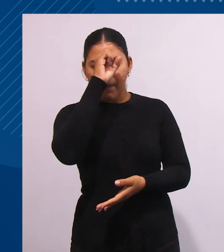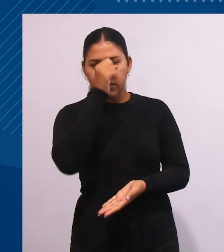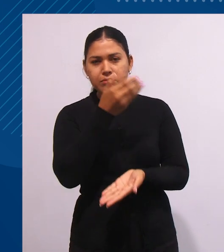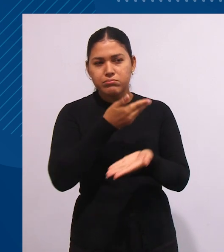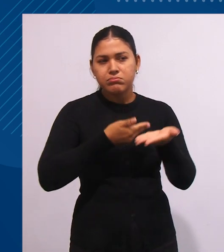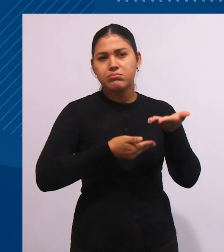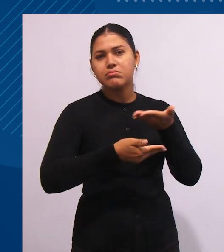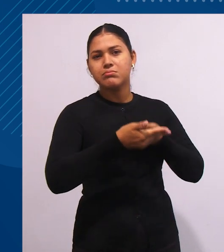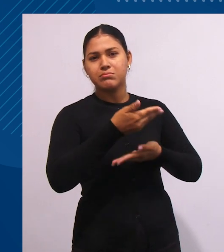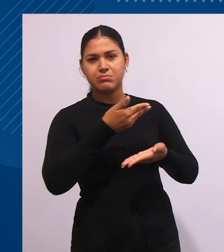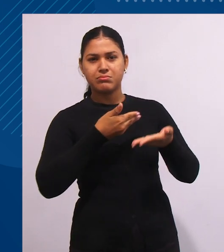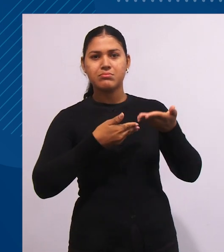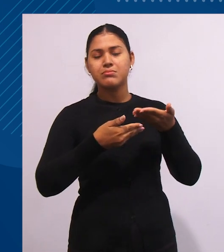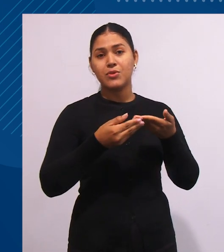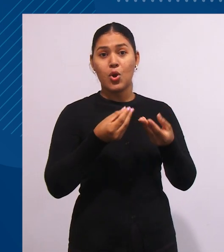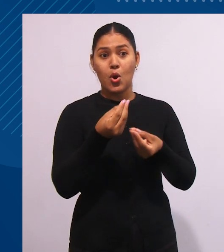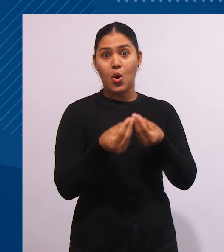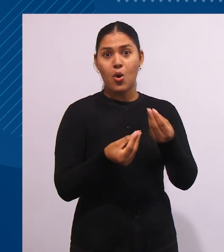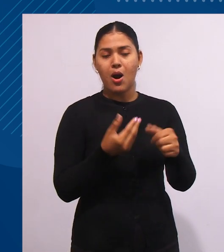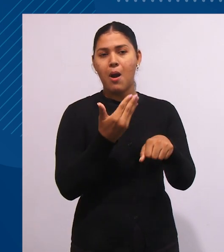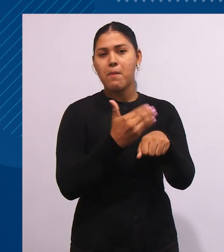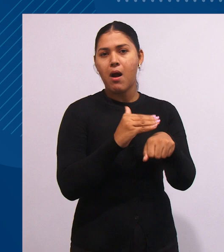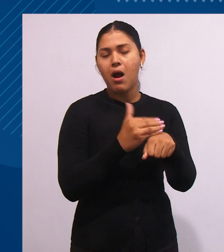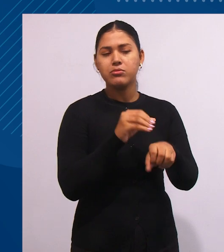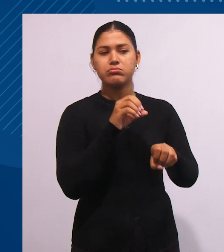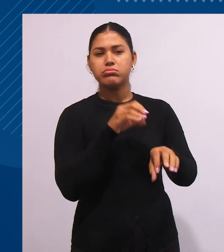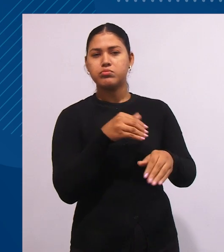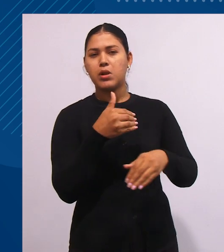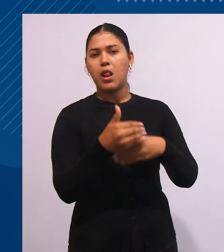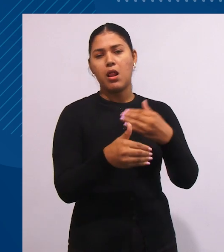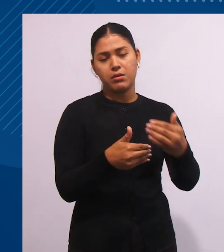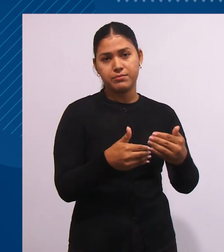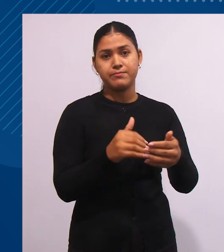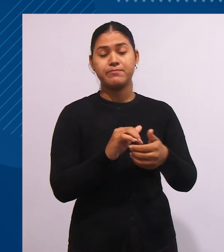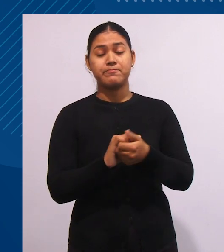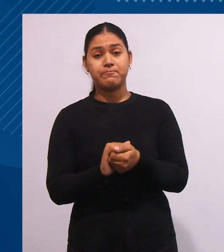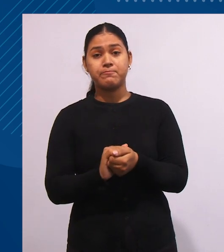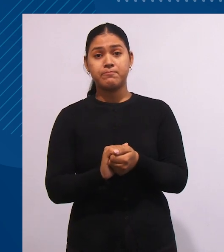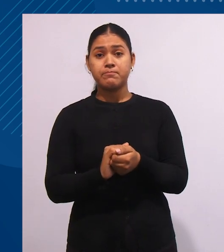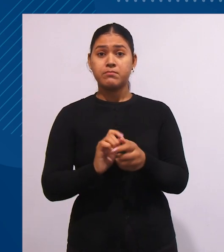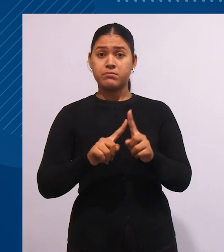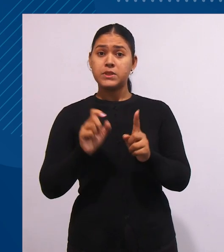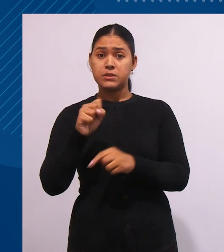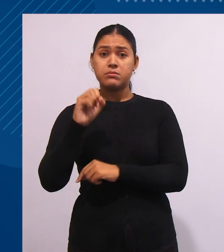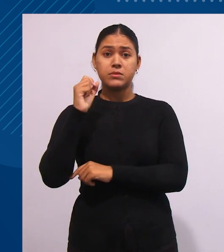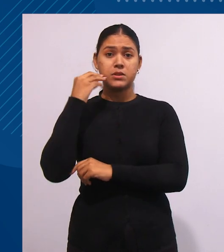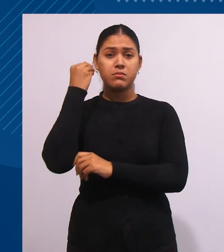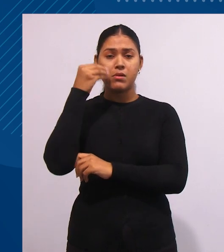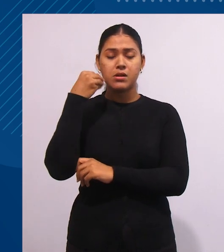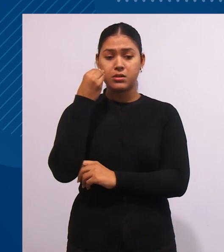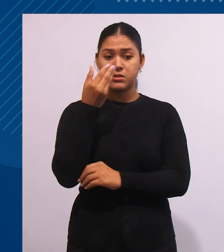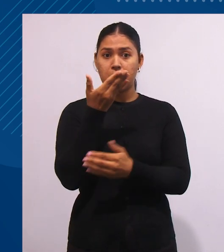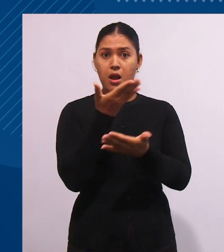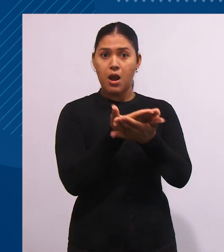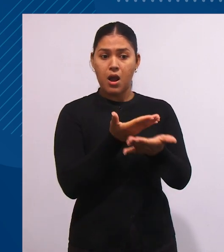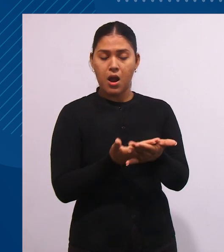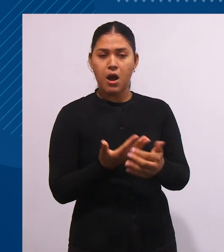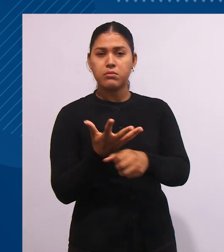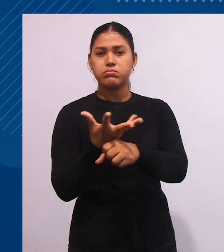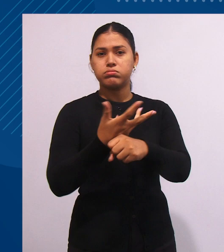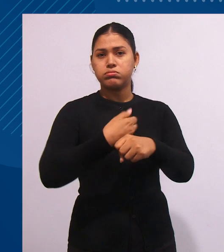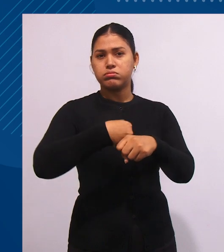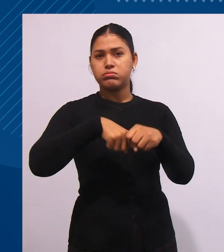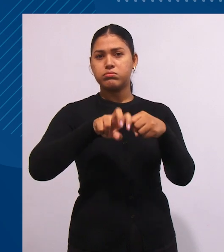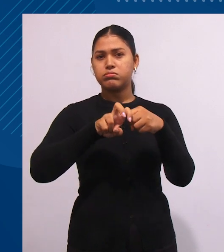né, através dessas experiências. A experiência da educação intercultural, né, ela é